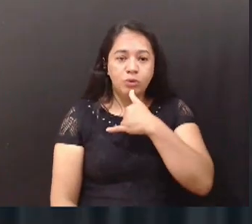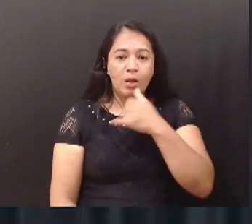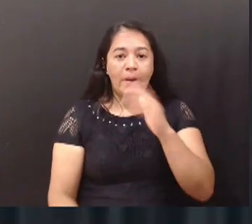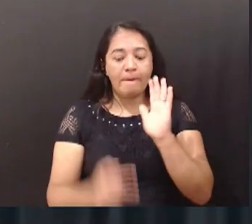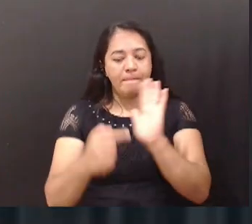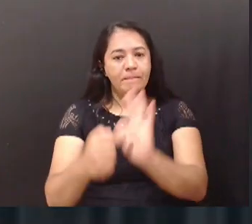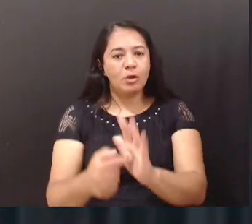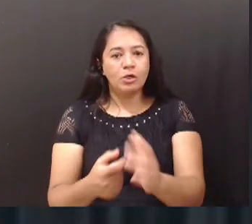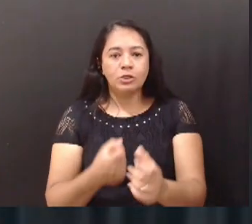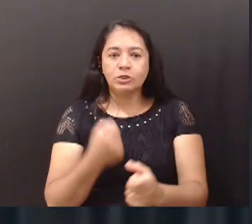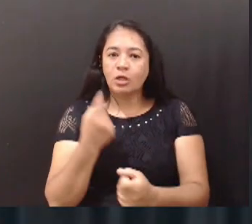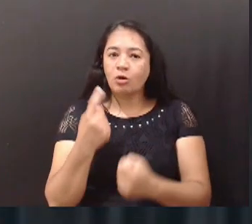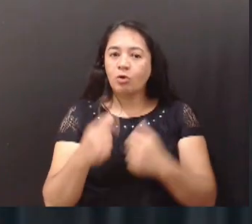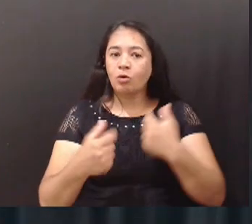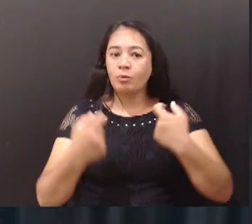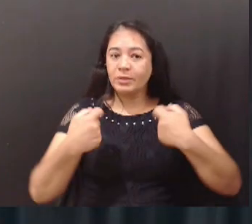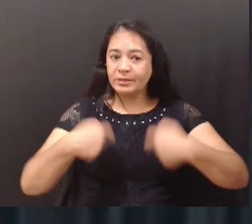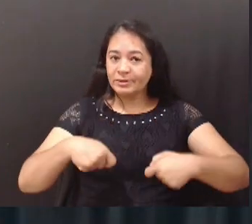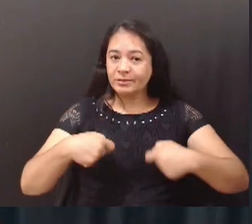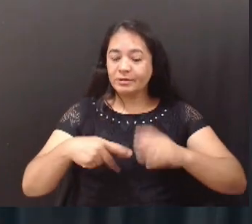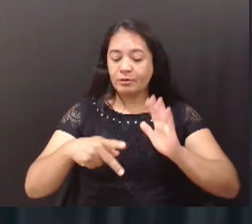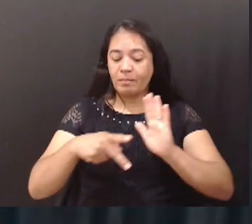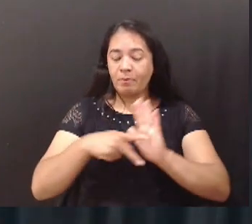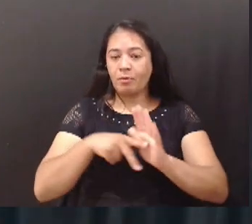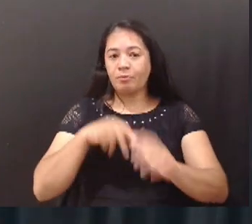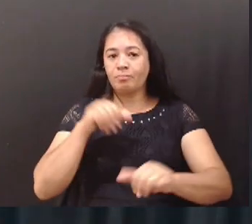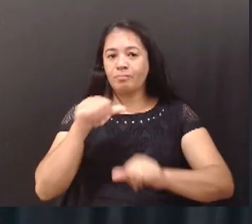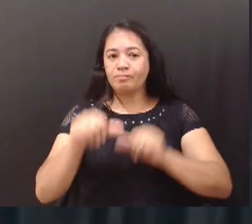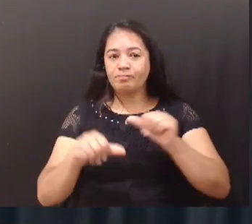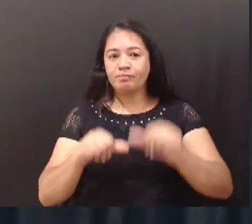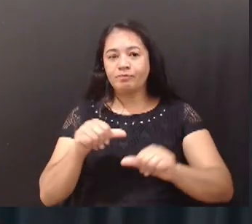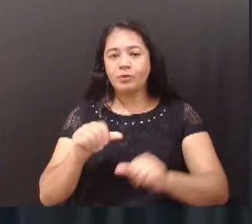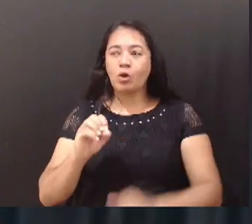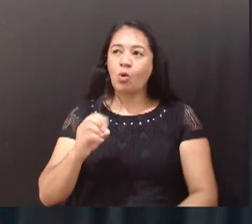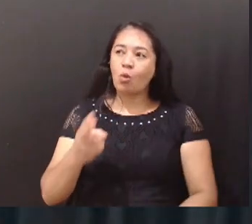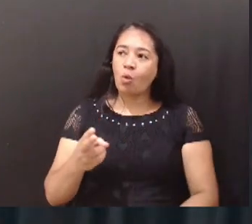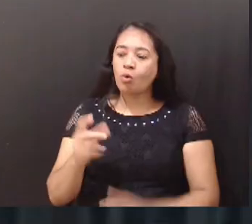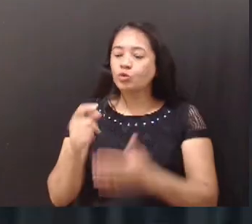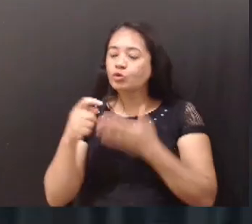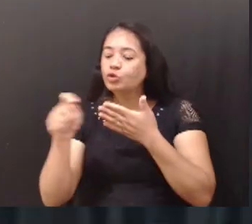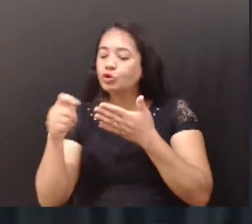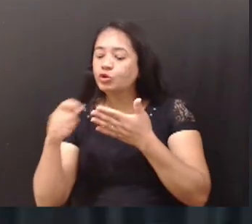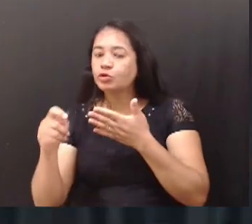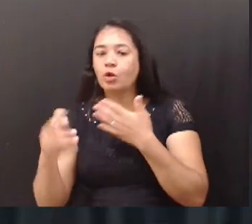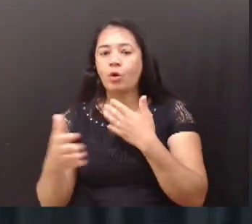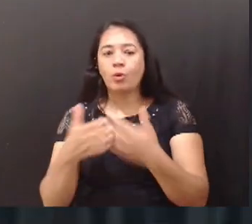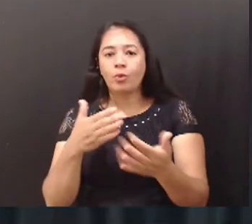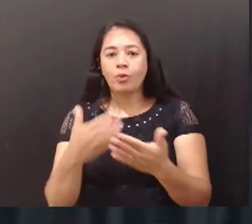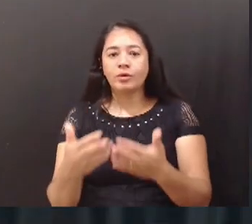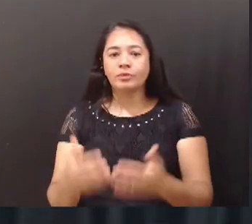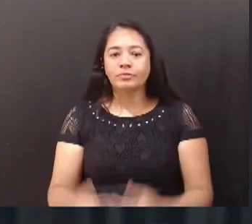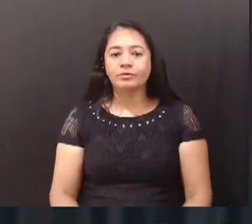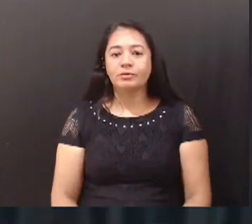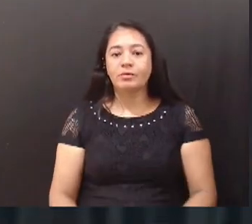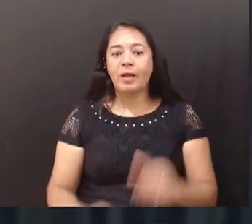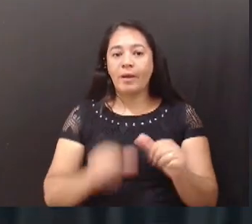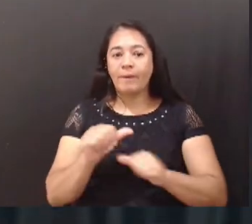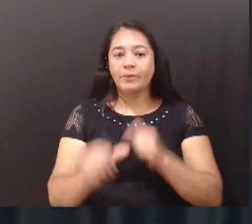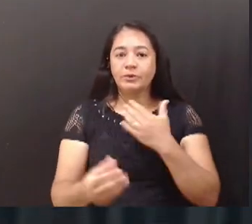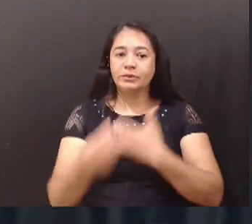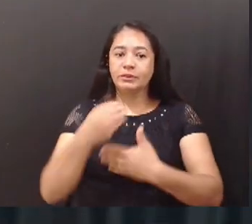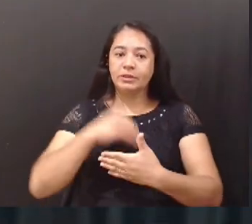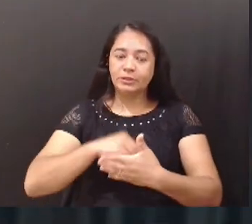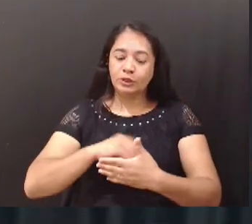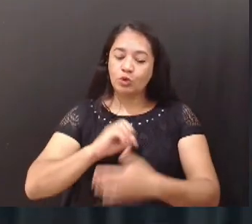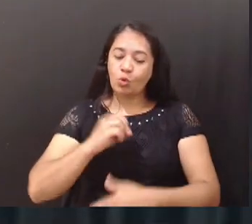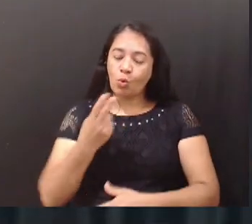de mudança. Ou de reparação, ou de qualquer coisa, mas alguma mudança interna ou externa. Por